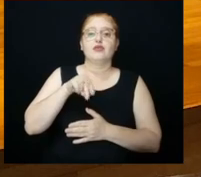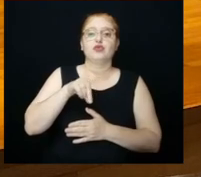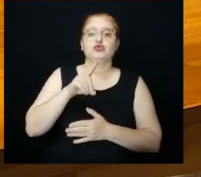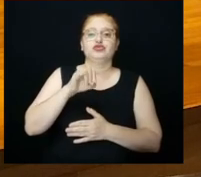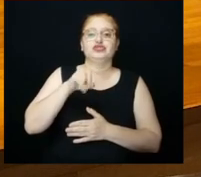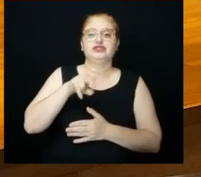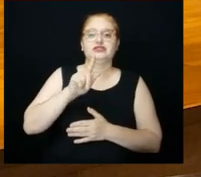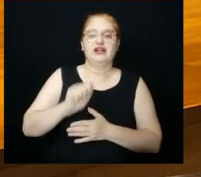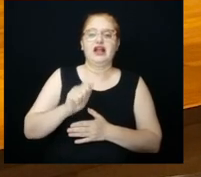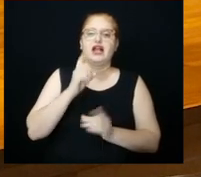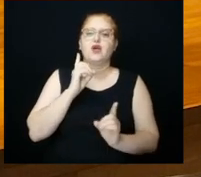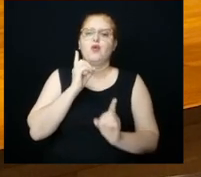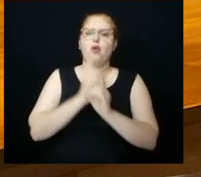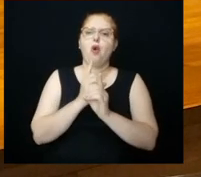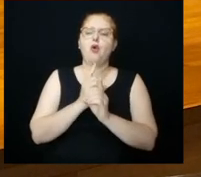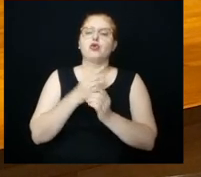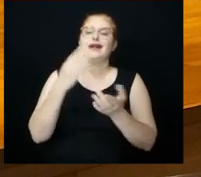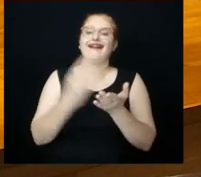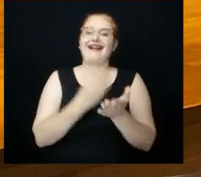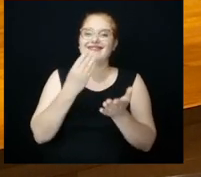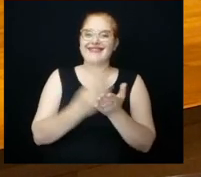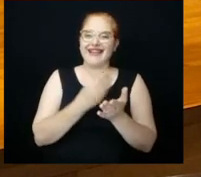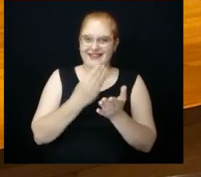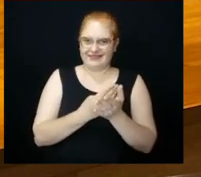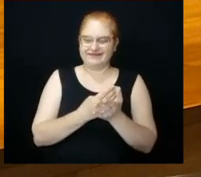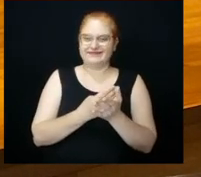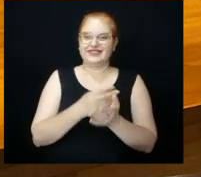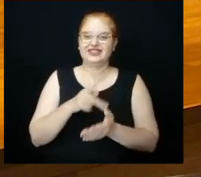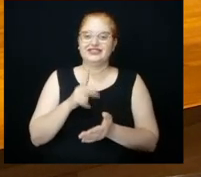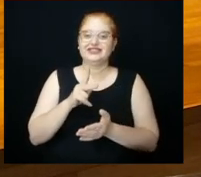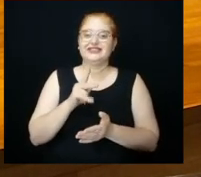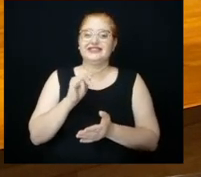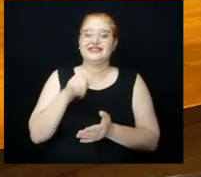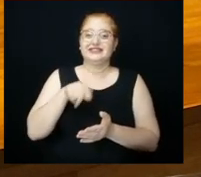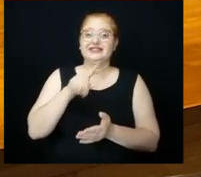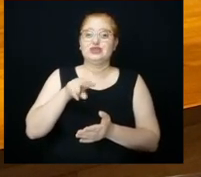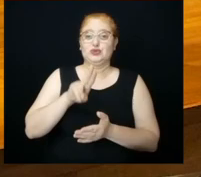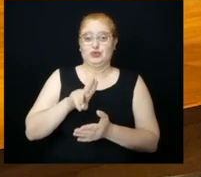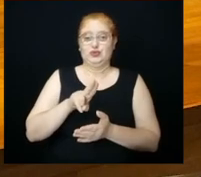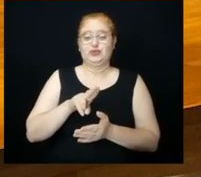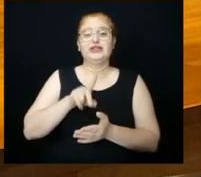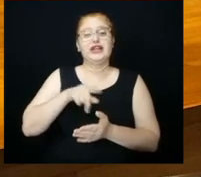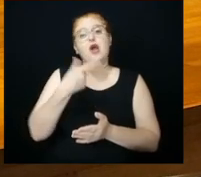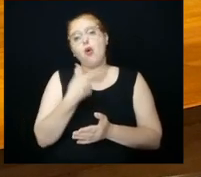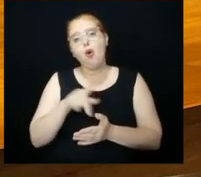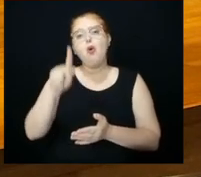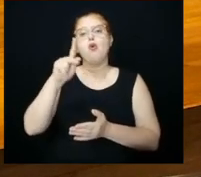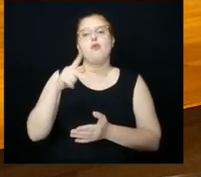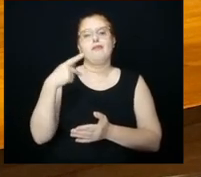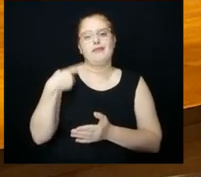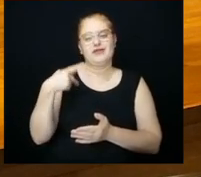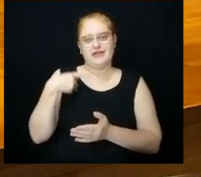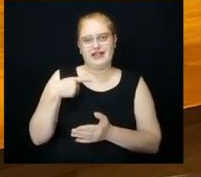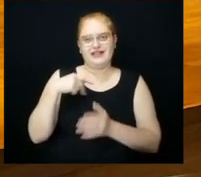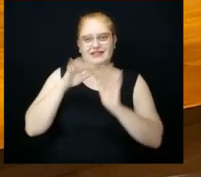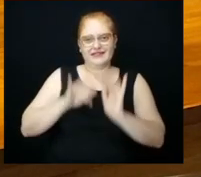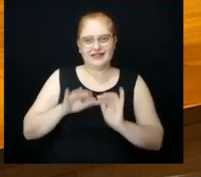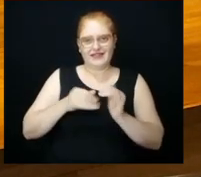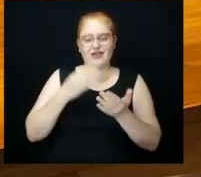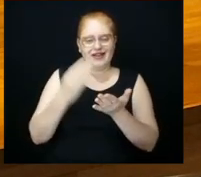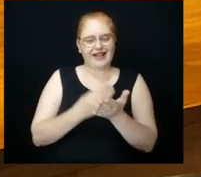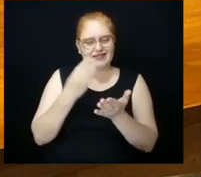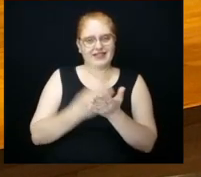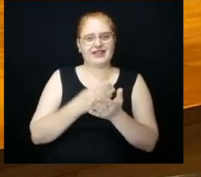encontrar os cadernos de Kinzu, então, que é um outro personagem que escreveu os cadernos,